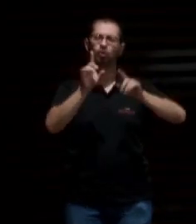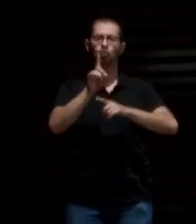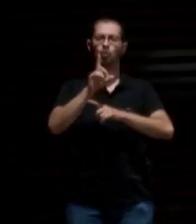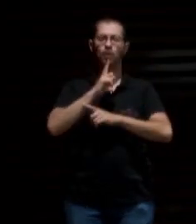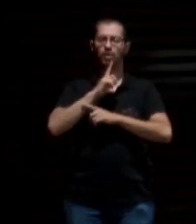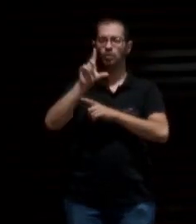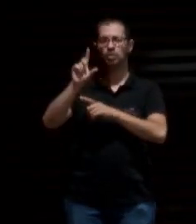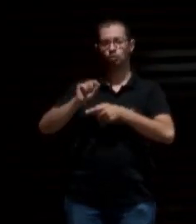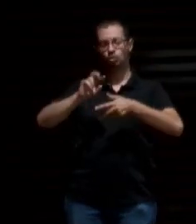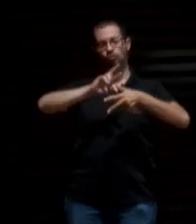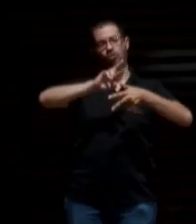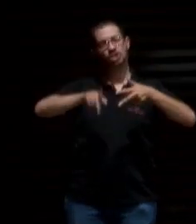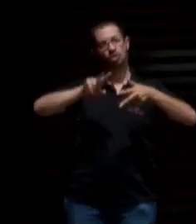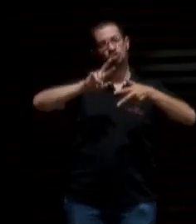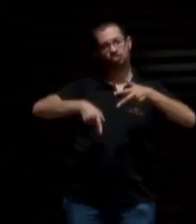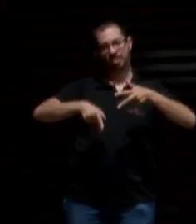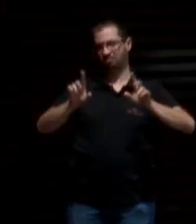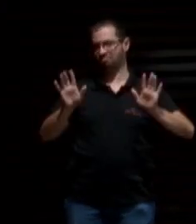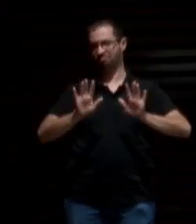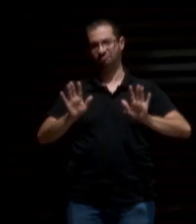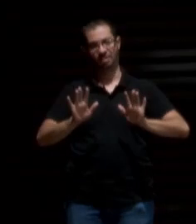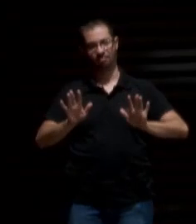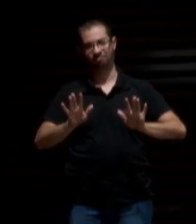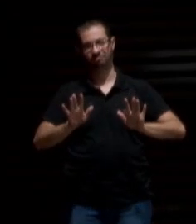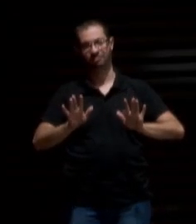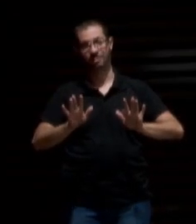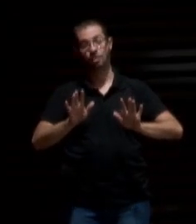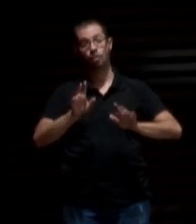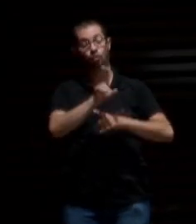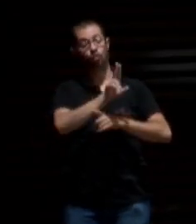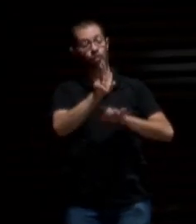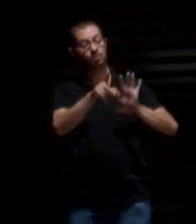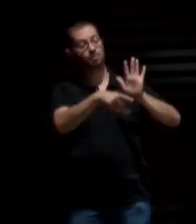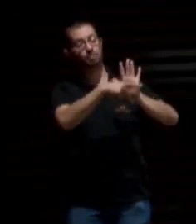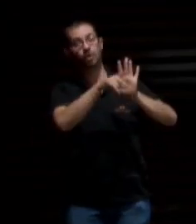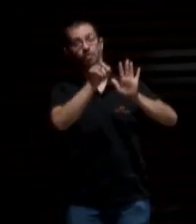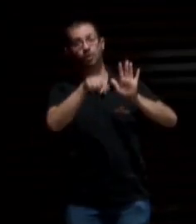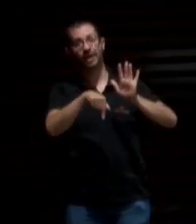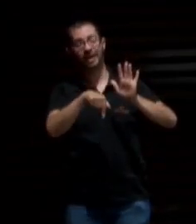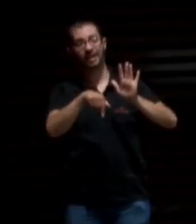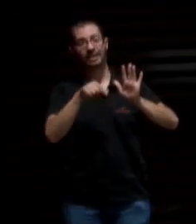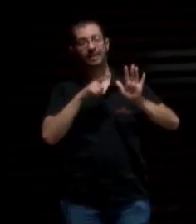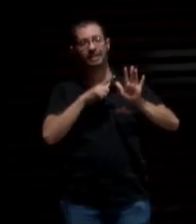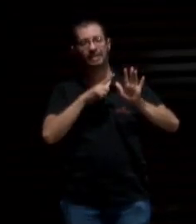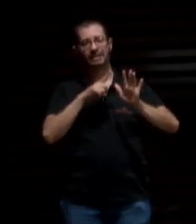de gênero. Não é esse o nome apropriado. O nome apropriado é ideologia